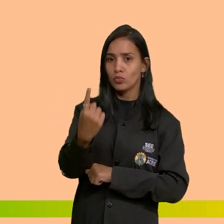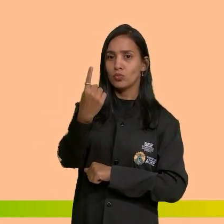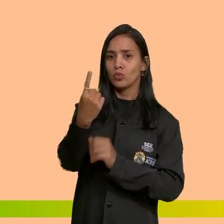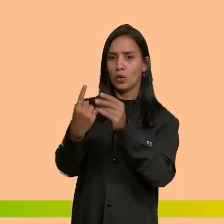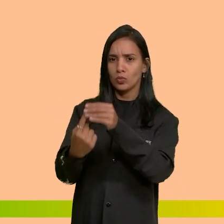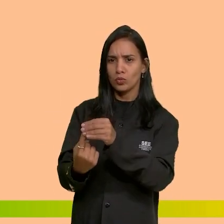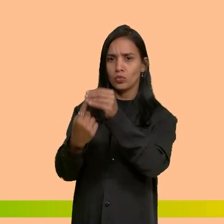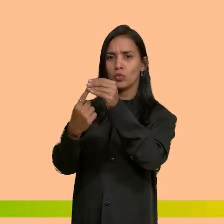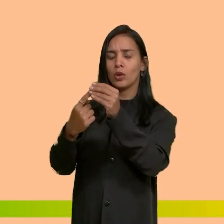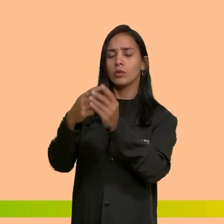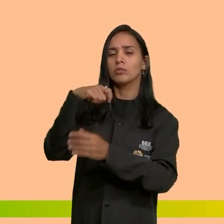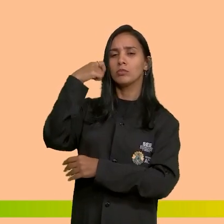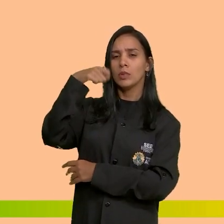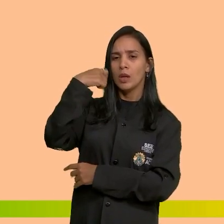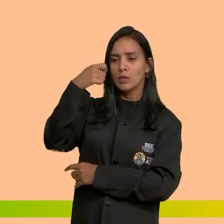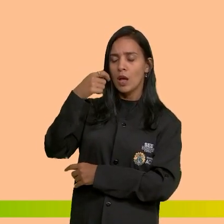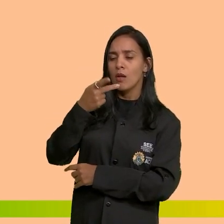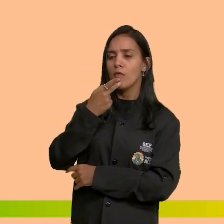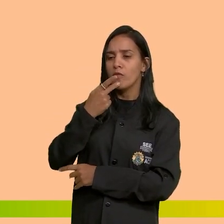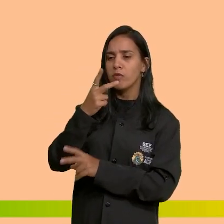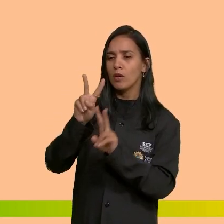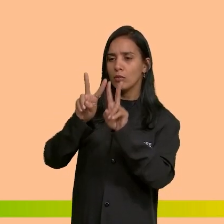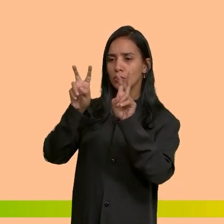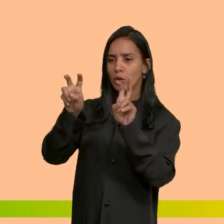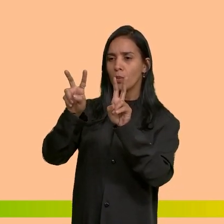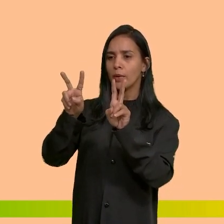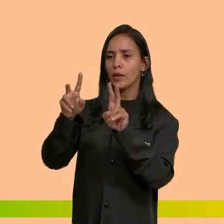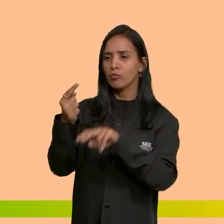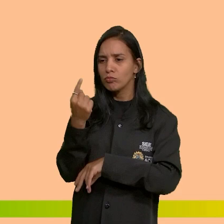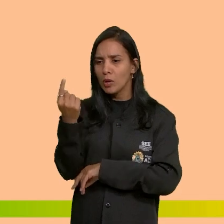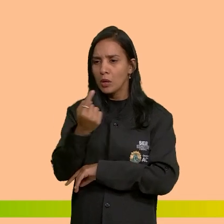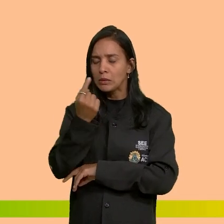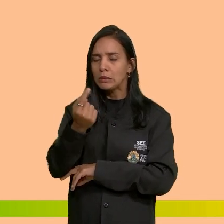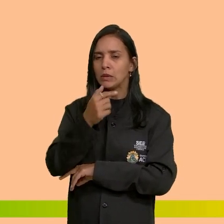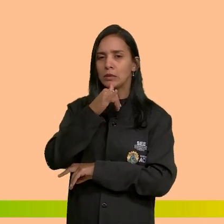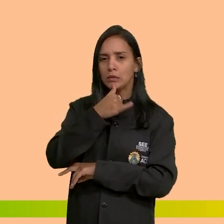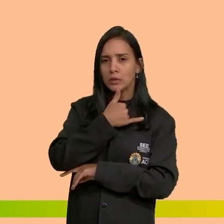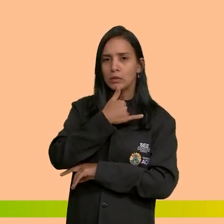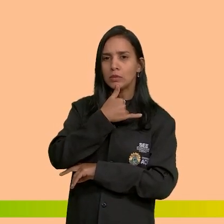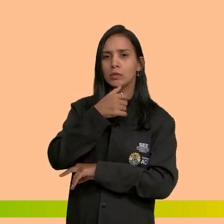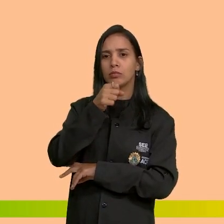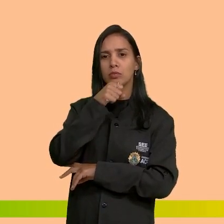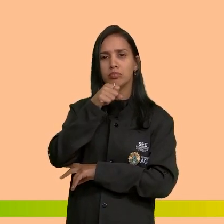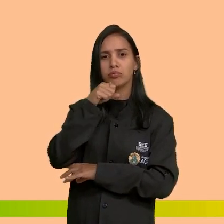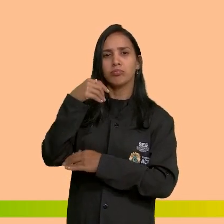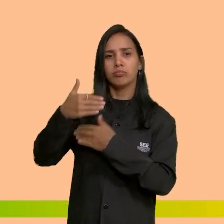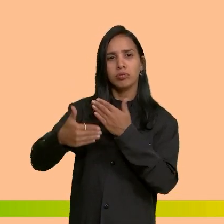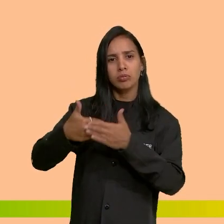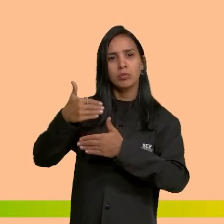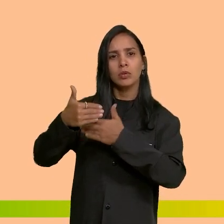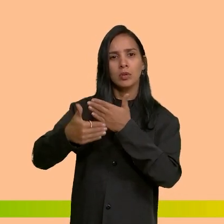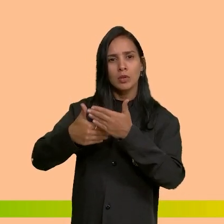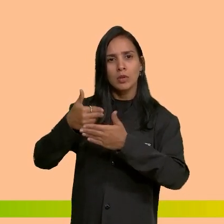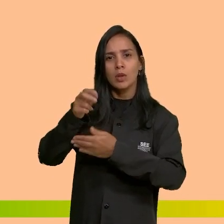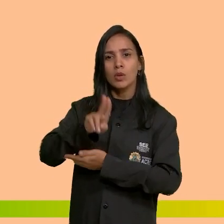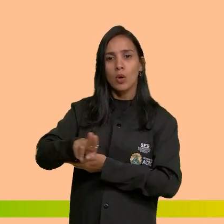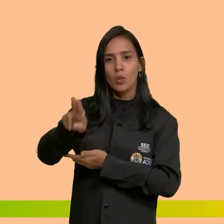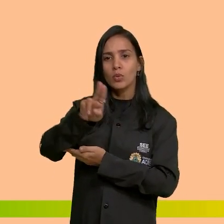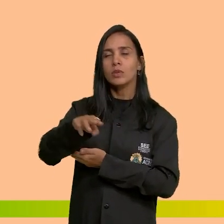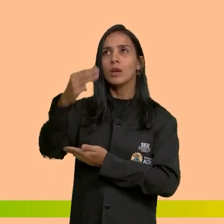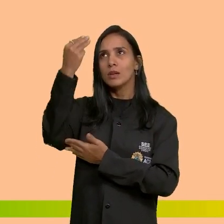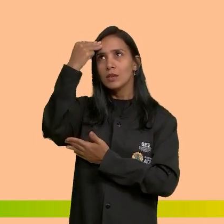fala sobre a solidão de envelhecer e suas memórias afetivas com um tom poético e intenso.